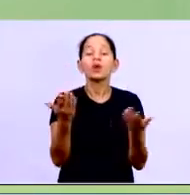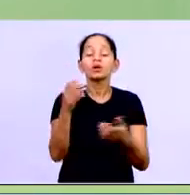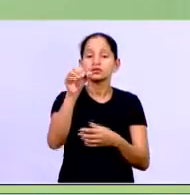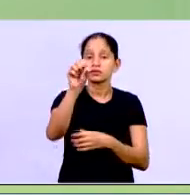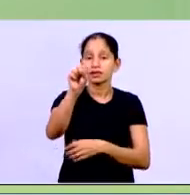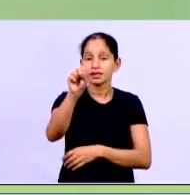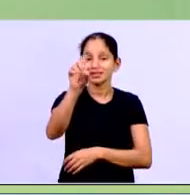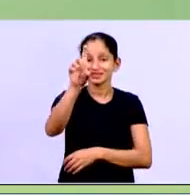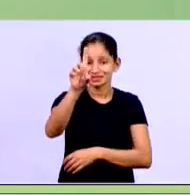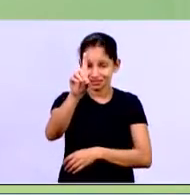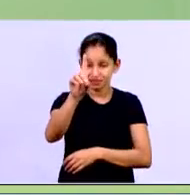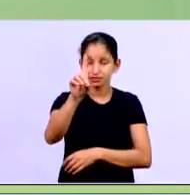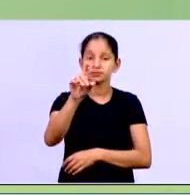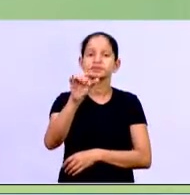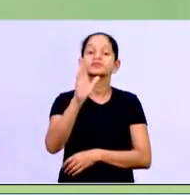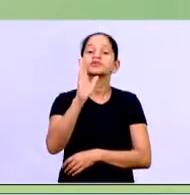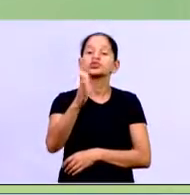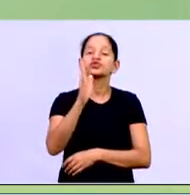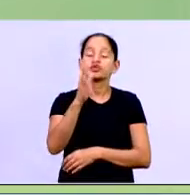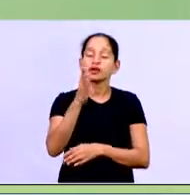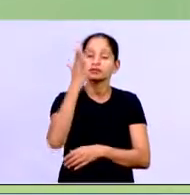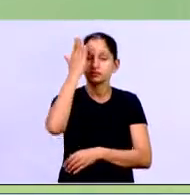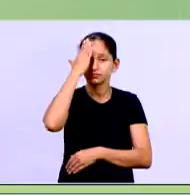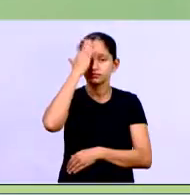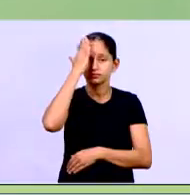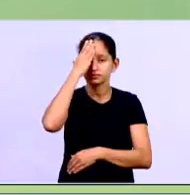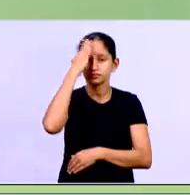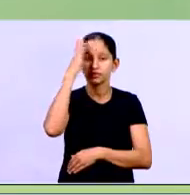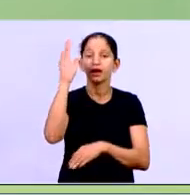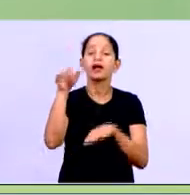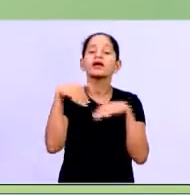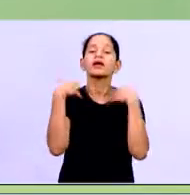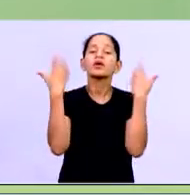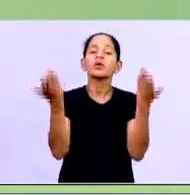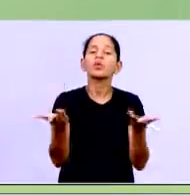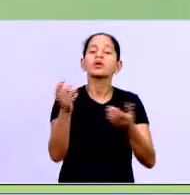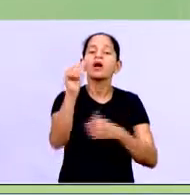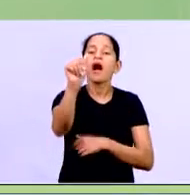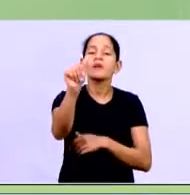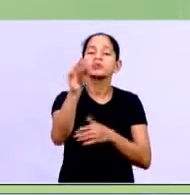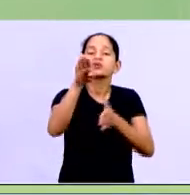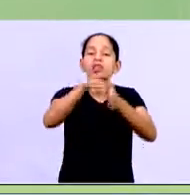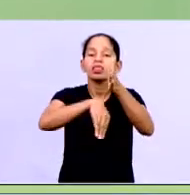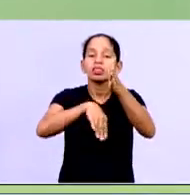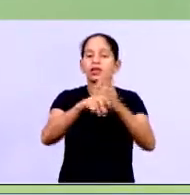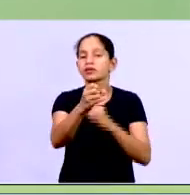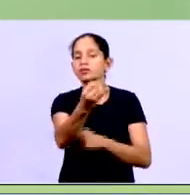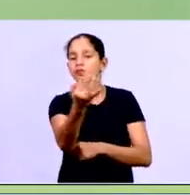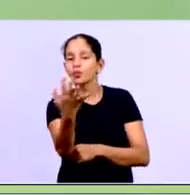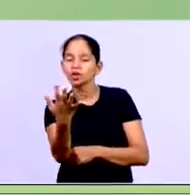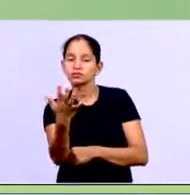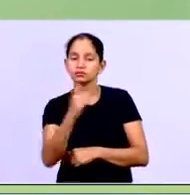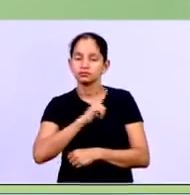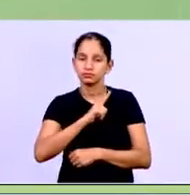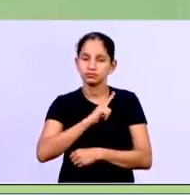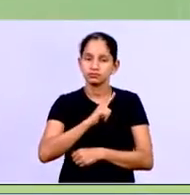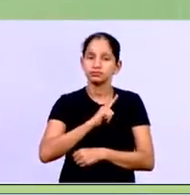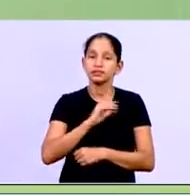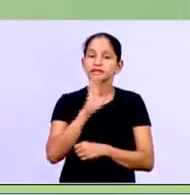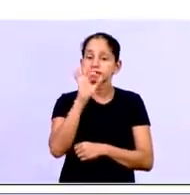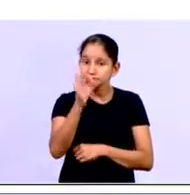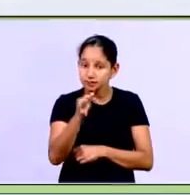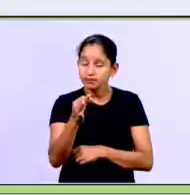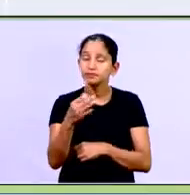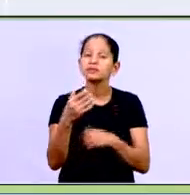Nós vimos que o saldo devedor, não, a primeira coisa que eu tenho que calcular é a amortização. A amortização é feita saldo devedor dividido pelo número de